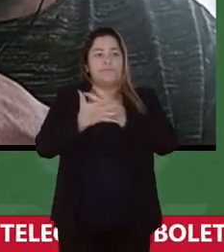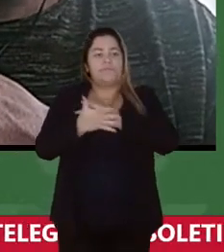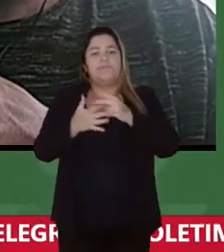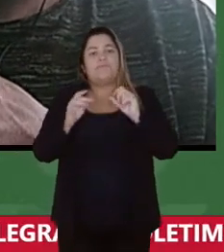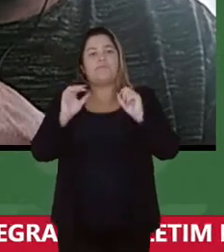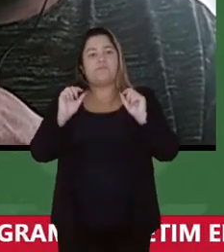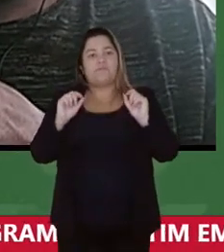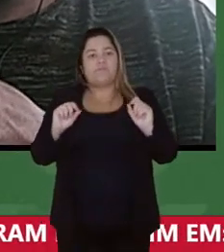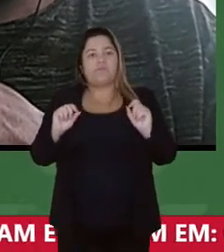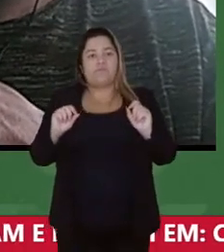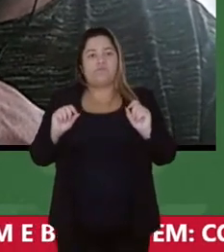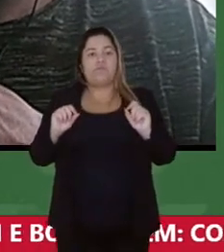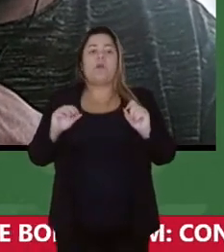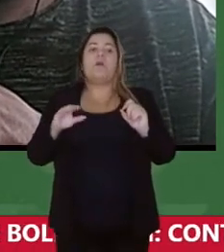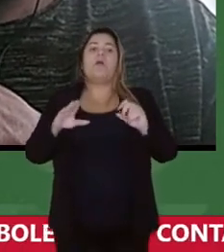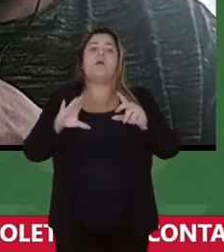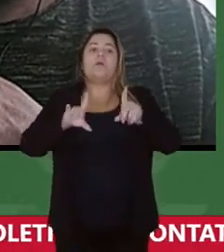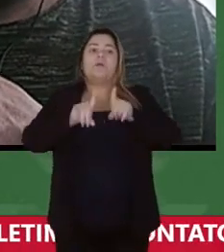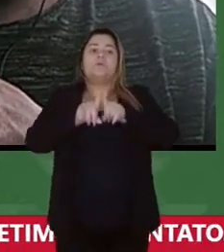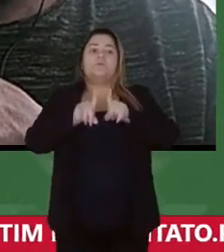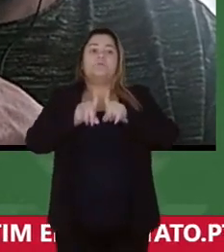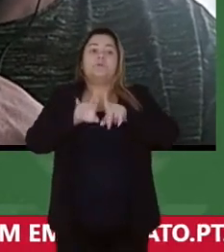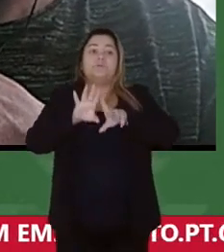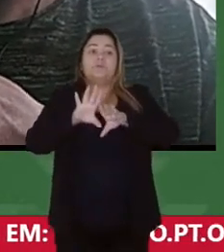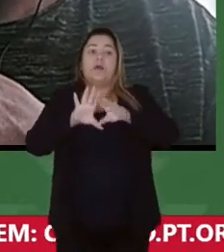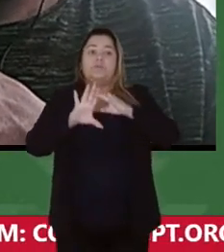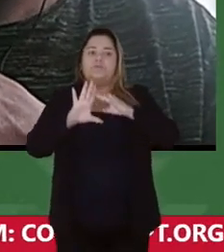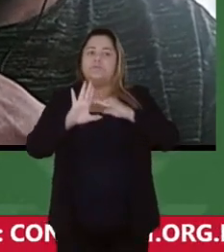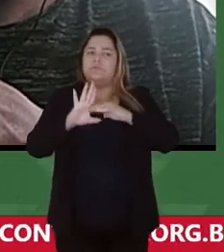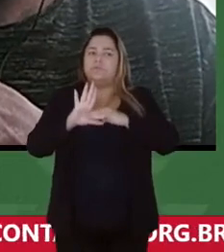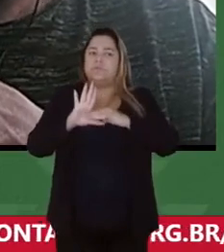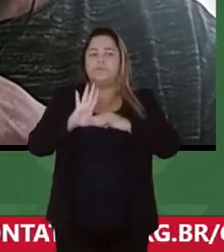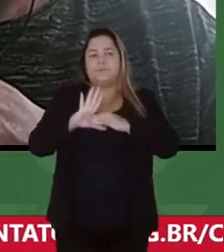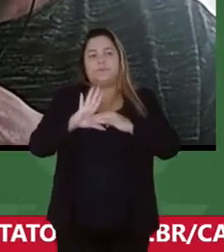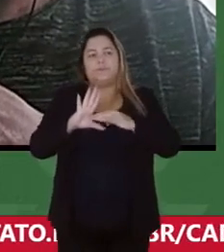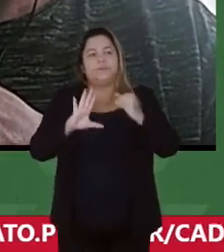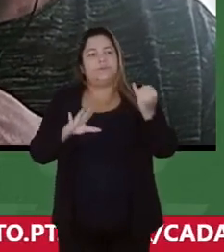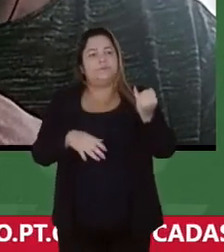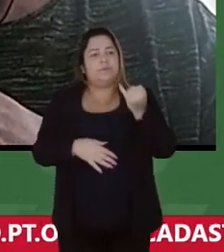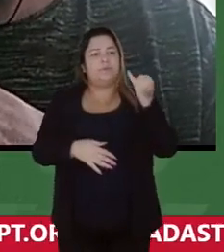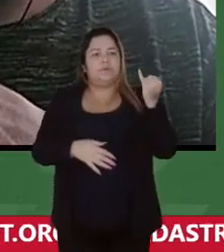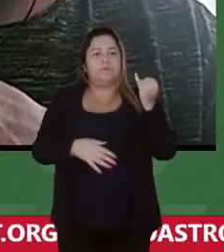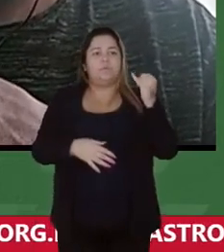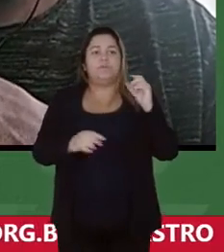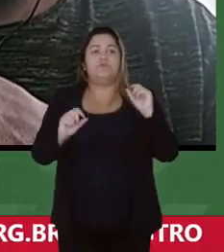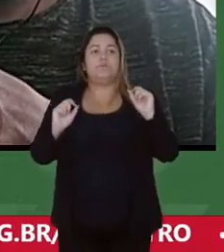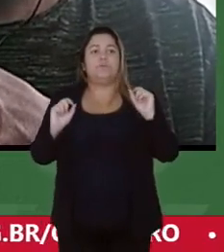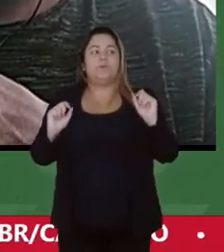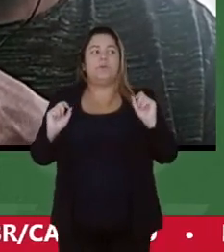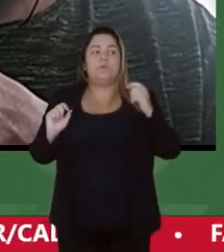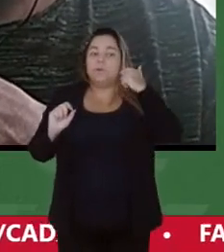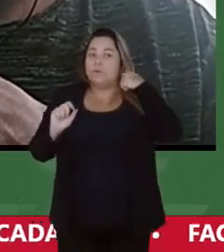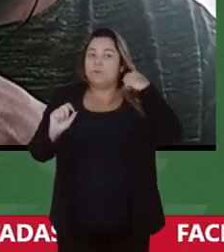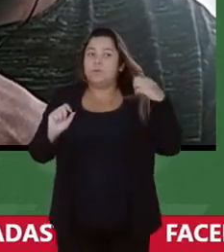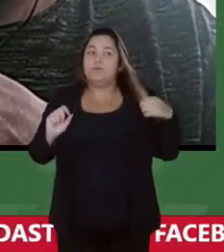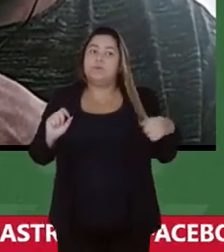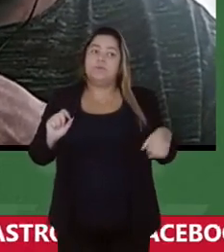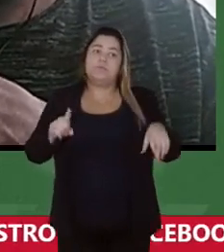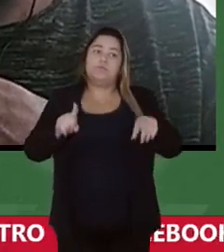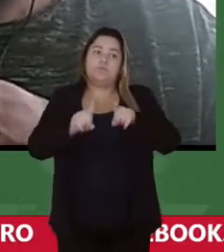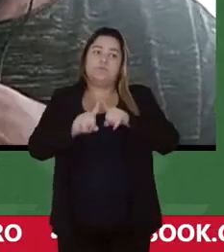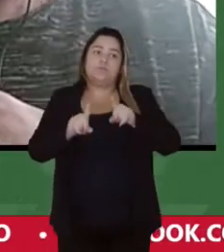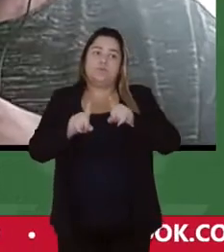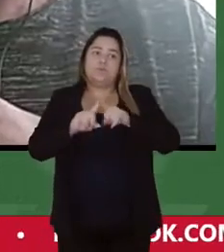reputo ao Estatuto da Igualdade Racial uma peça muito importante, que foi, inclusive, a peça que o Supremo